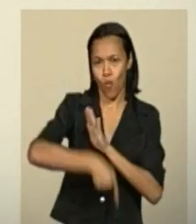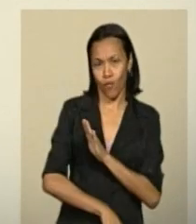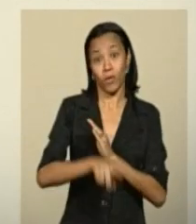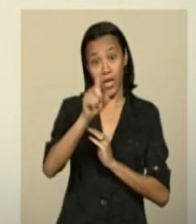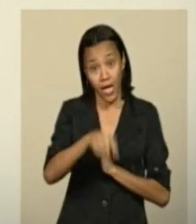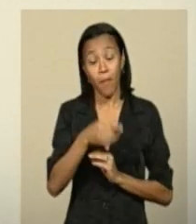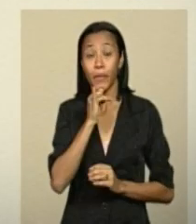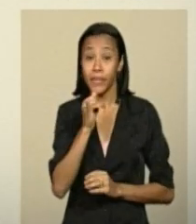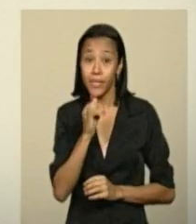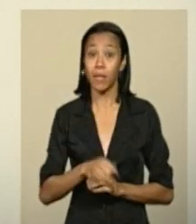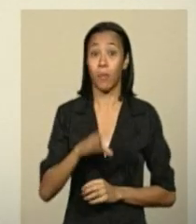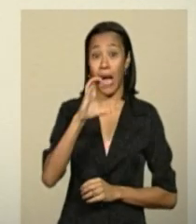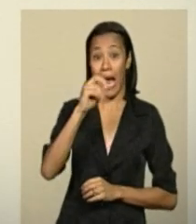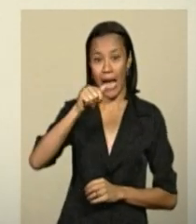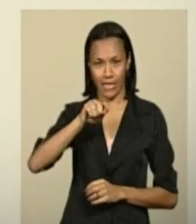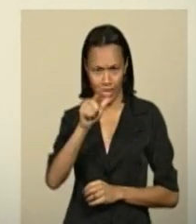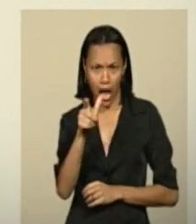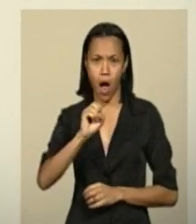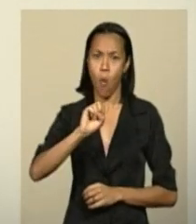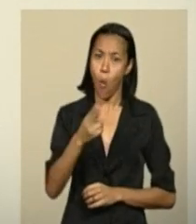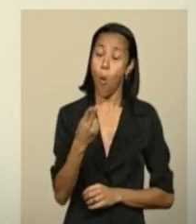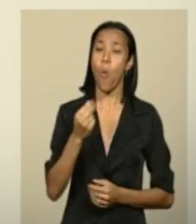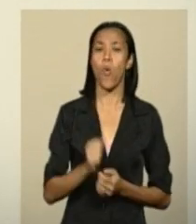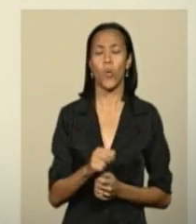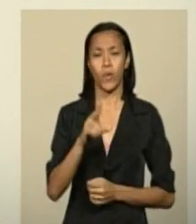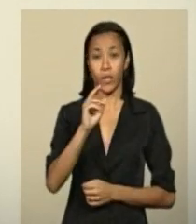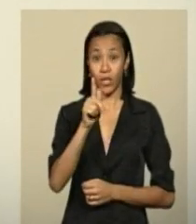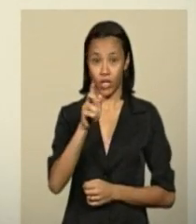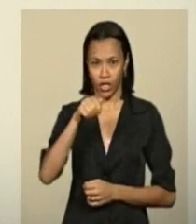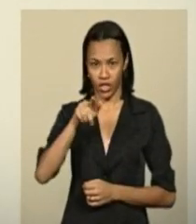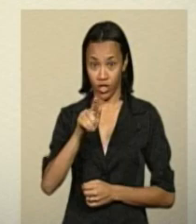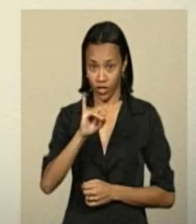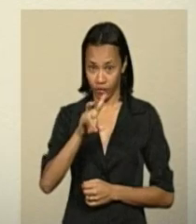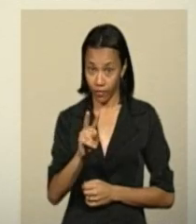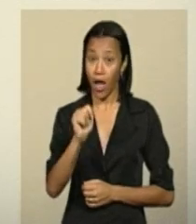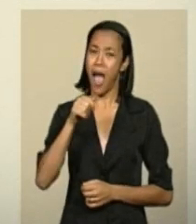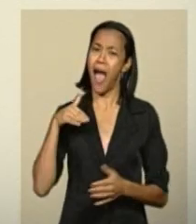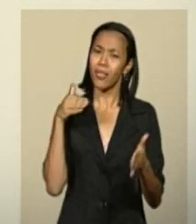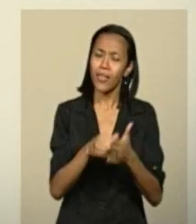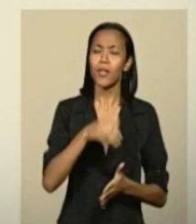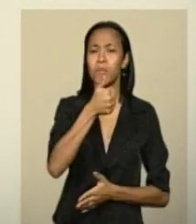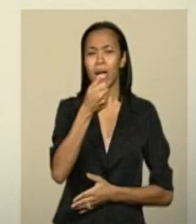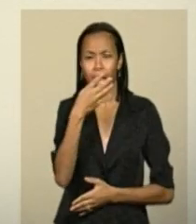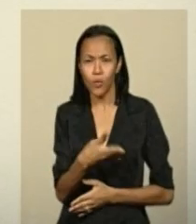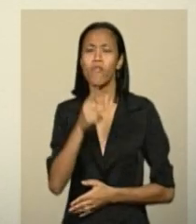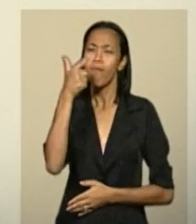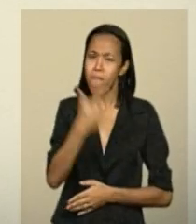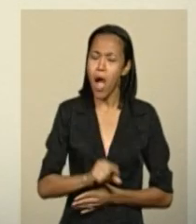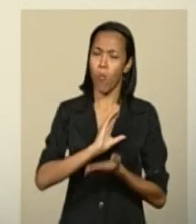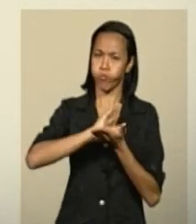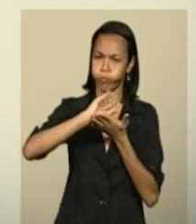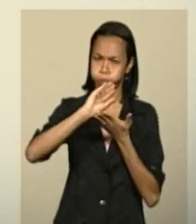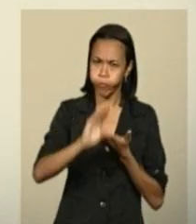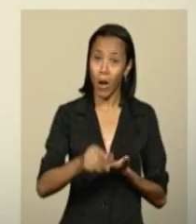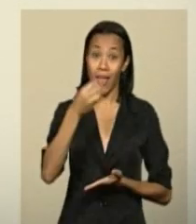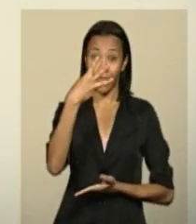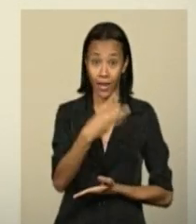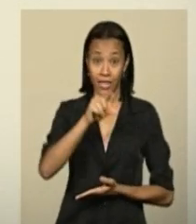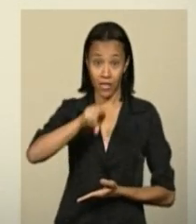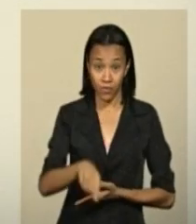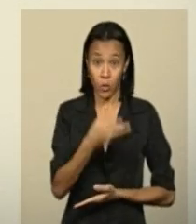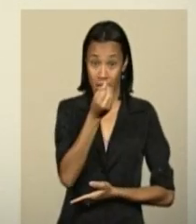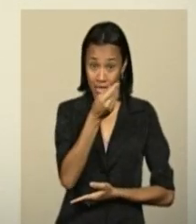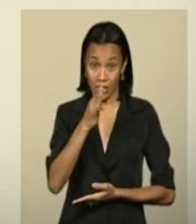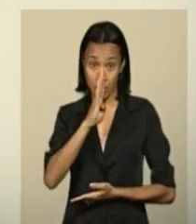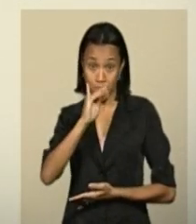do tratamento de canal ou um tratamento de gingiva até 2014 vamos investir R bilhões